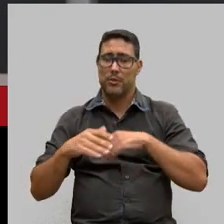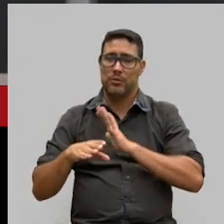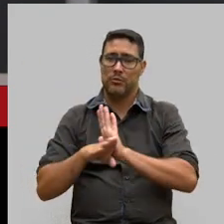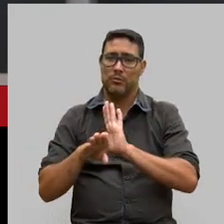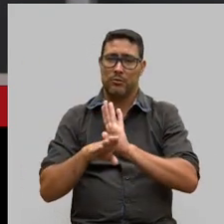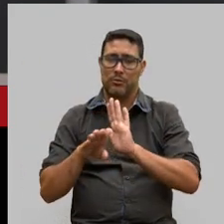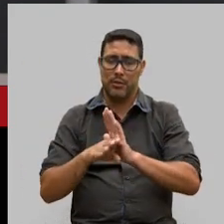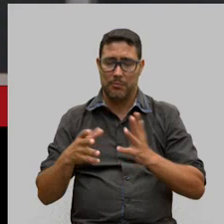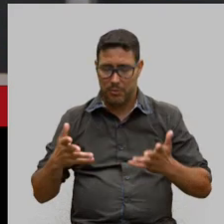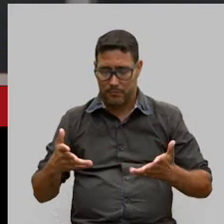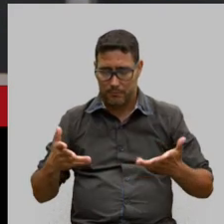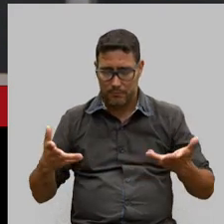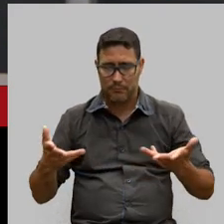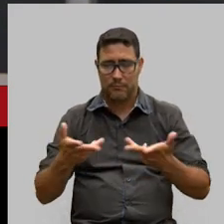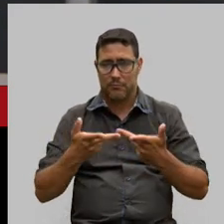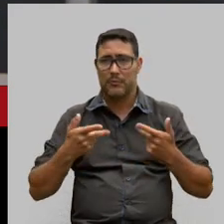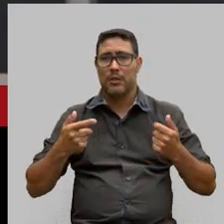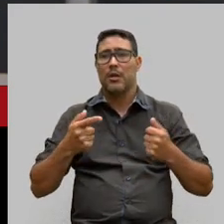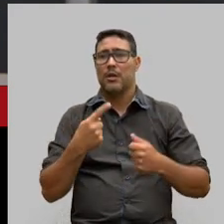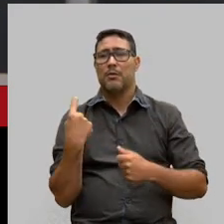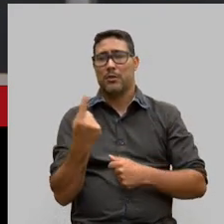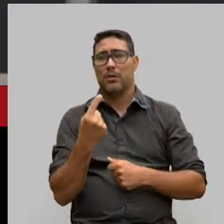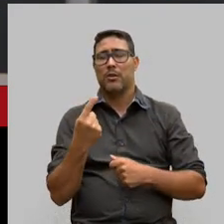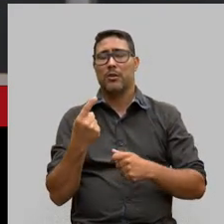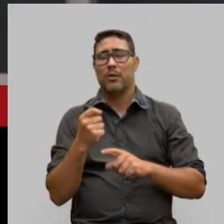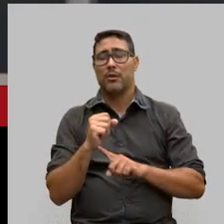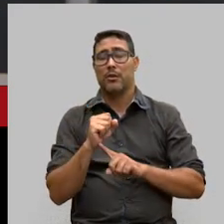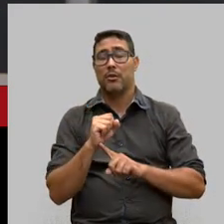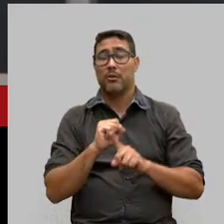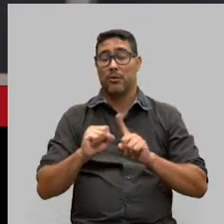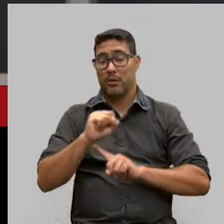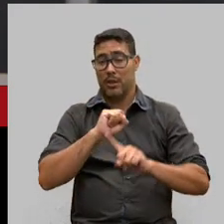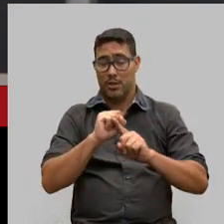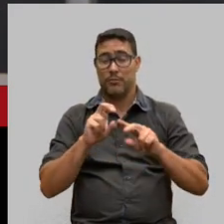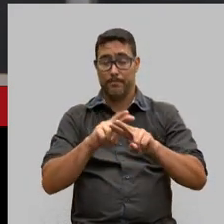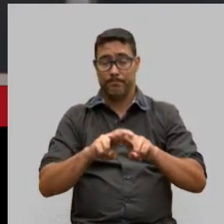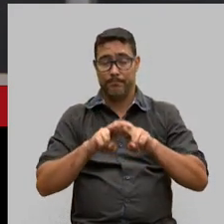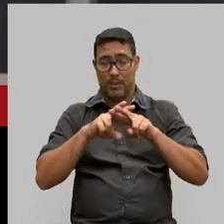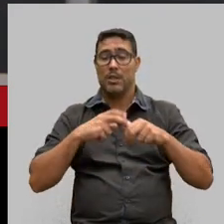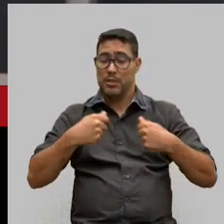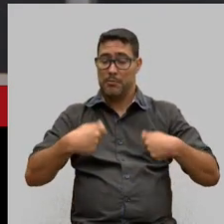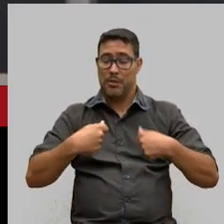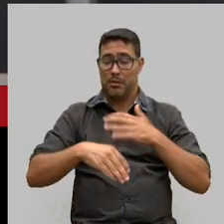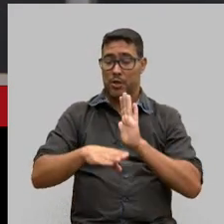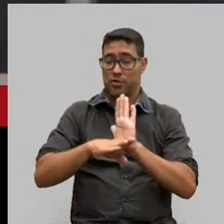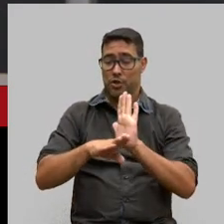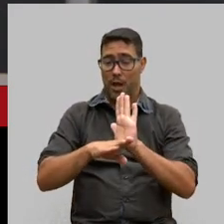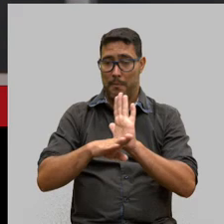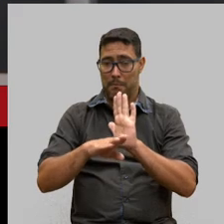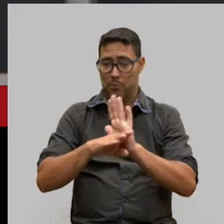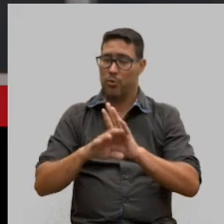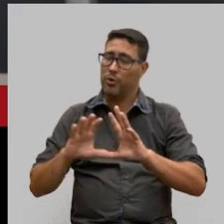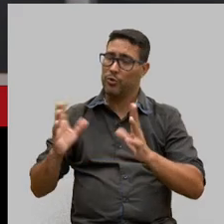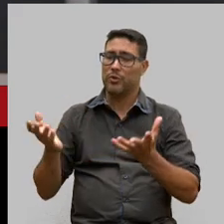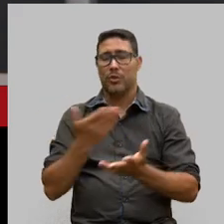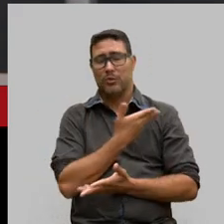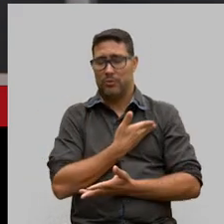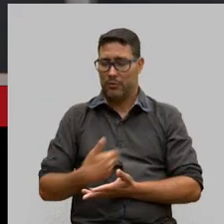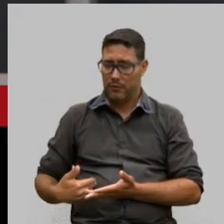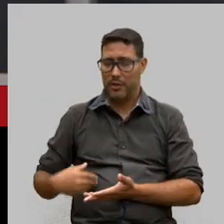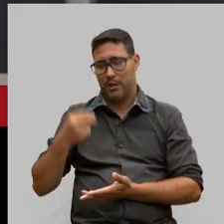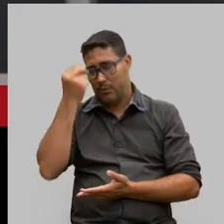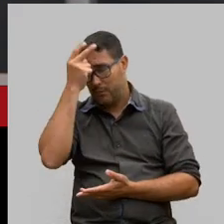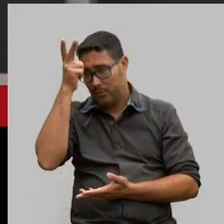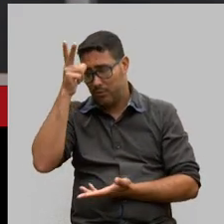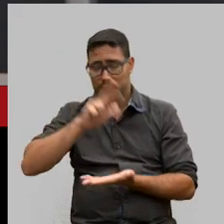para nossa sociedade Para isso precisamos de apoio do poder público suporte às pessoas do